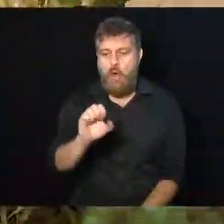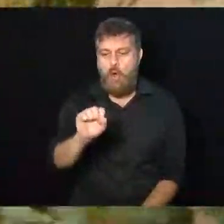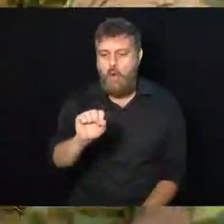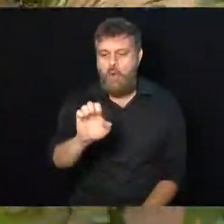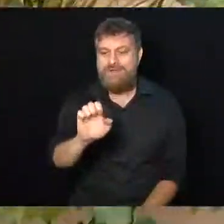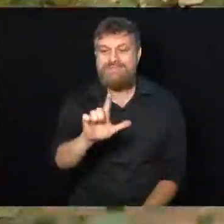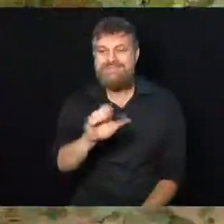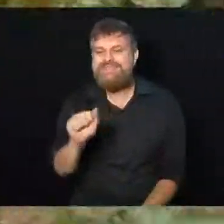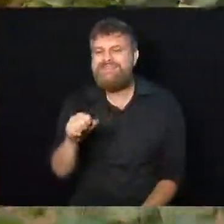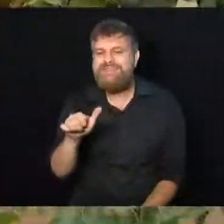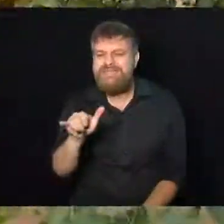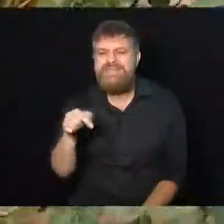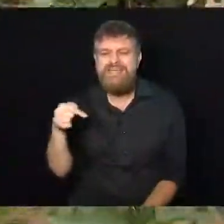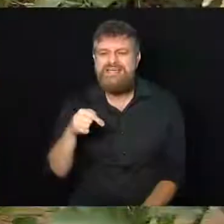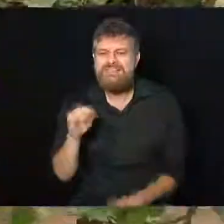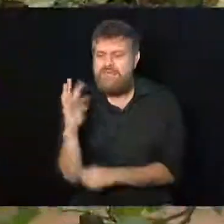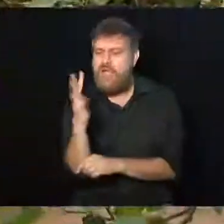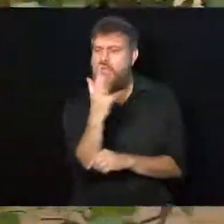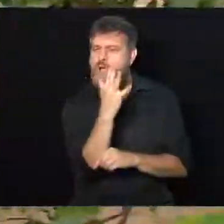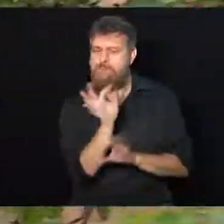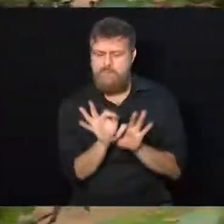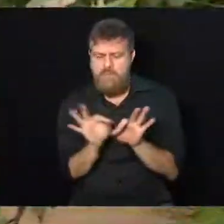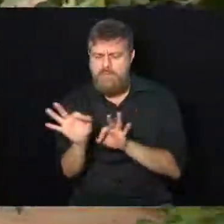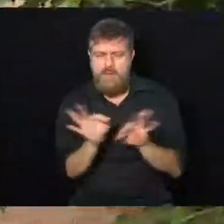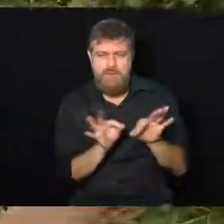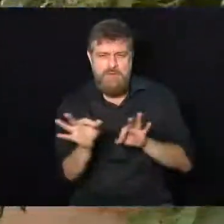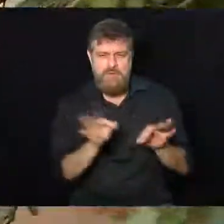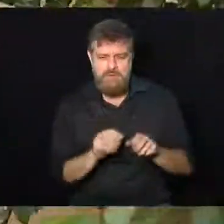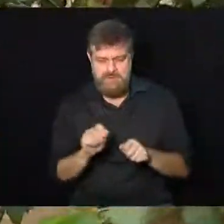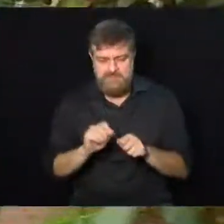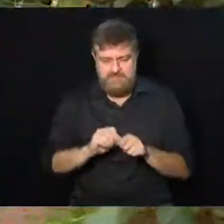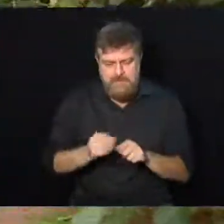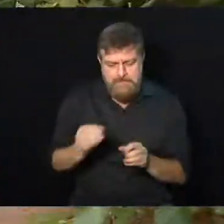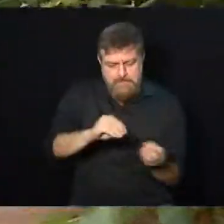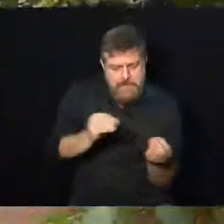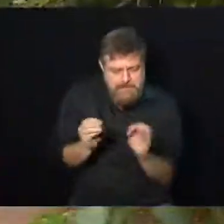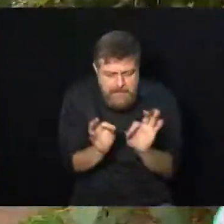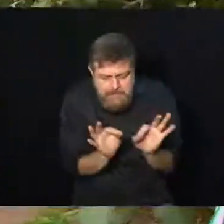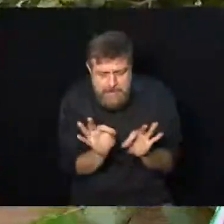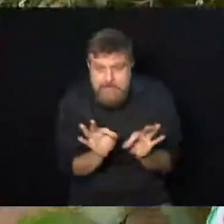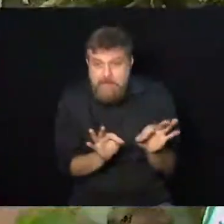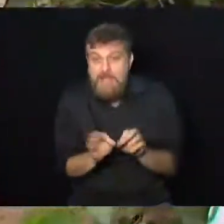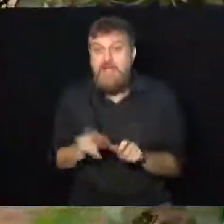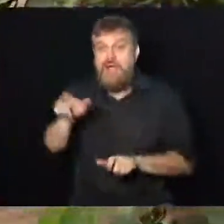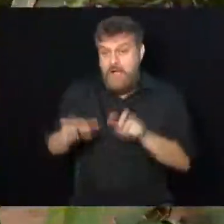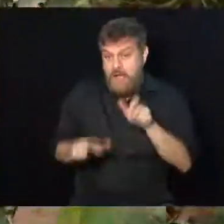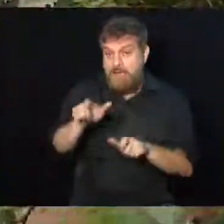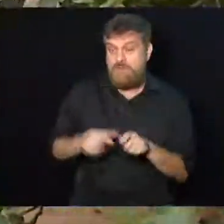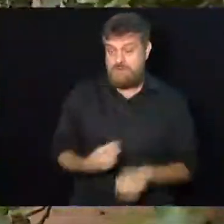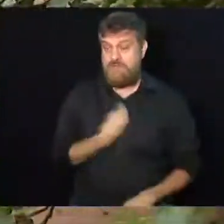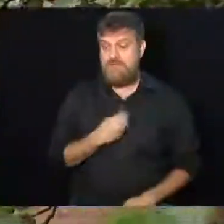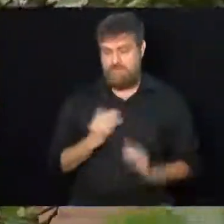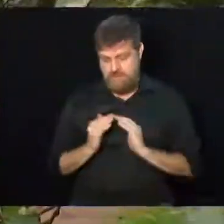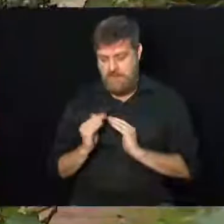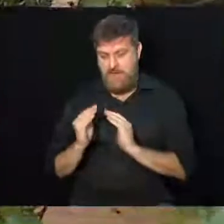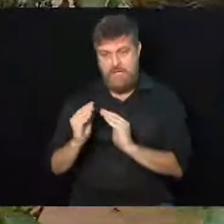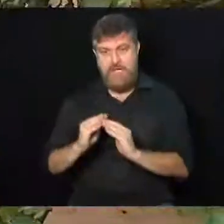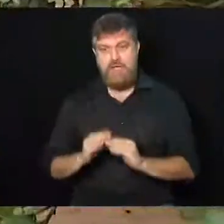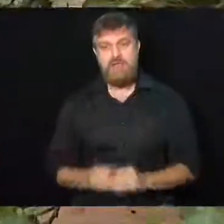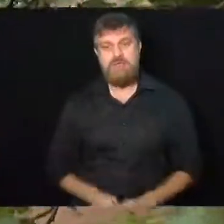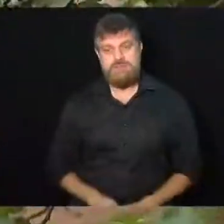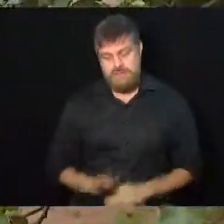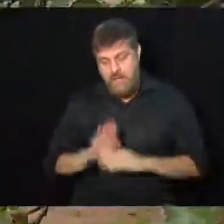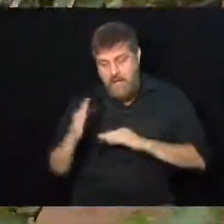pomar, na verdade, foi feito todo um trabalho de revitalização pelos moradores aqui do bairro do Jardim